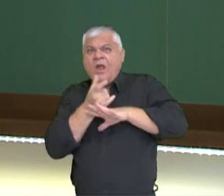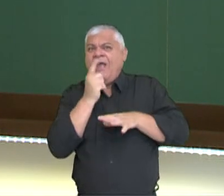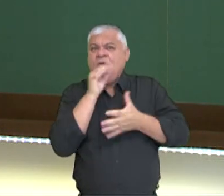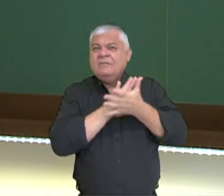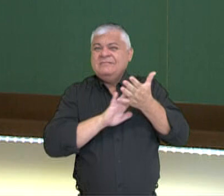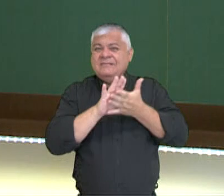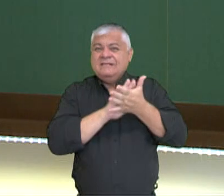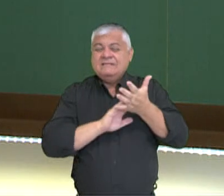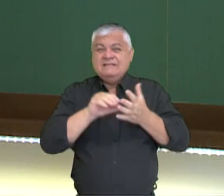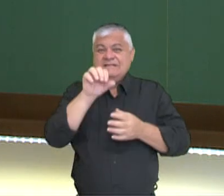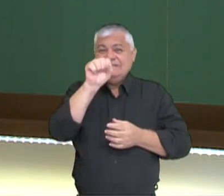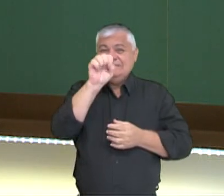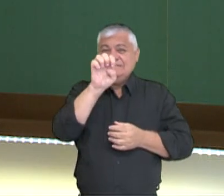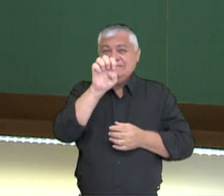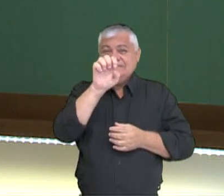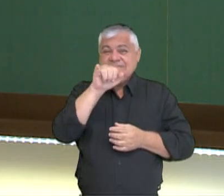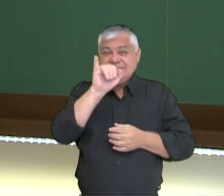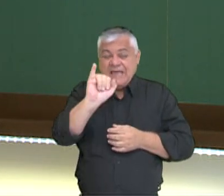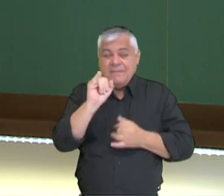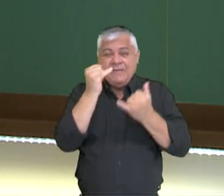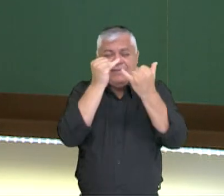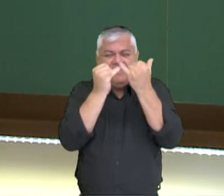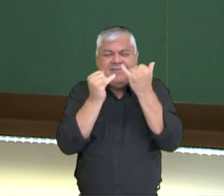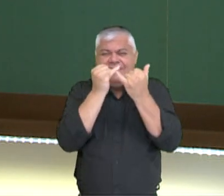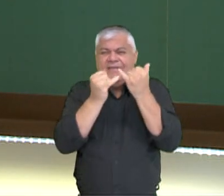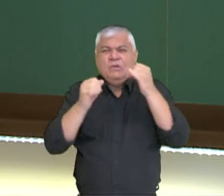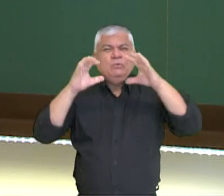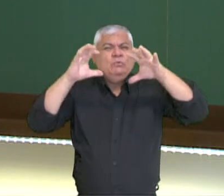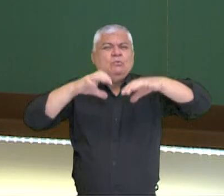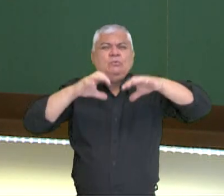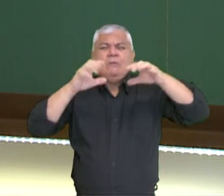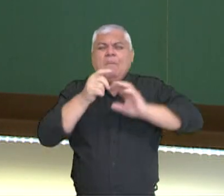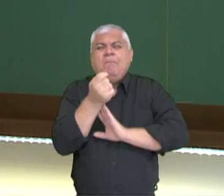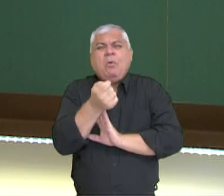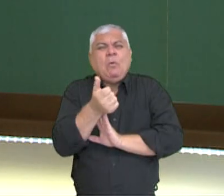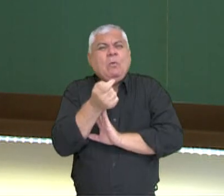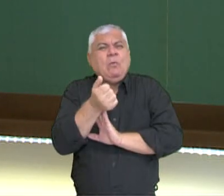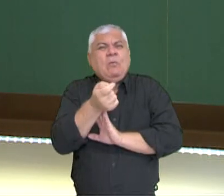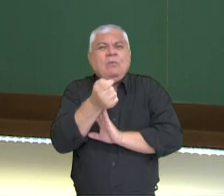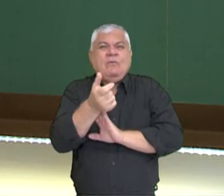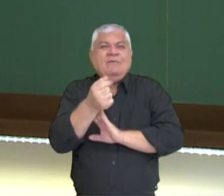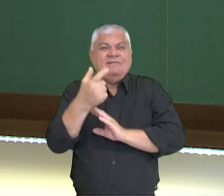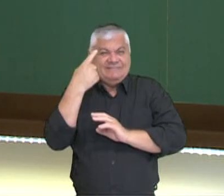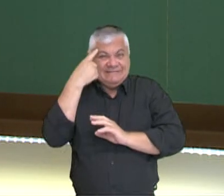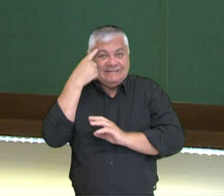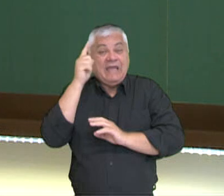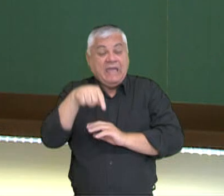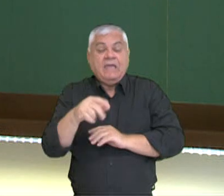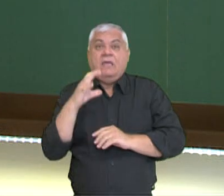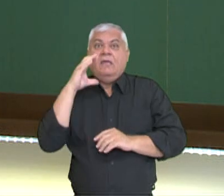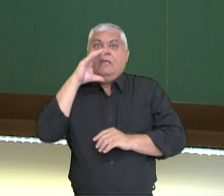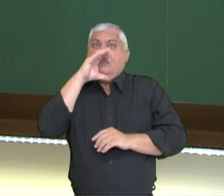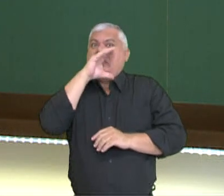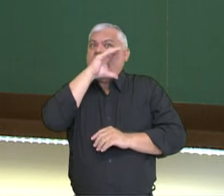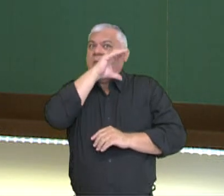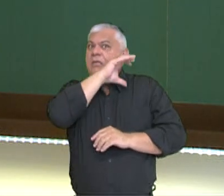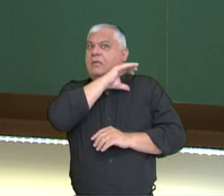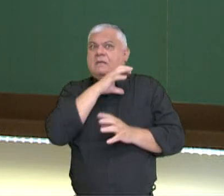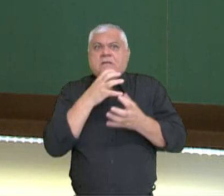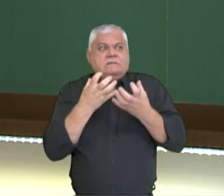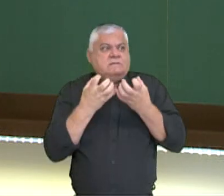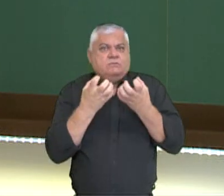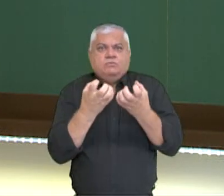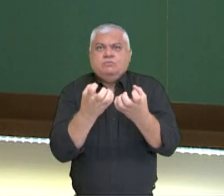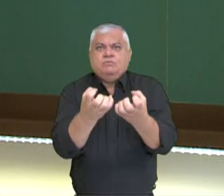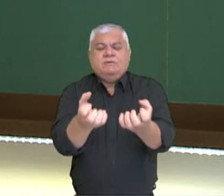chuva. Semiárido é com um baixo índice de chuvas ali, então por isso é uma região bastante seca,